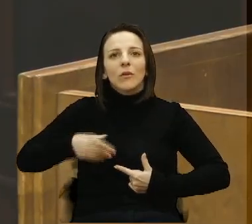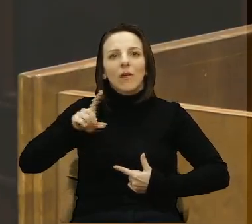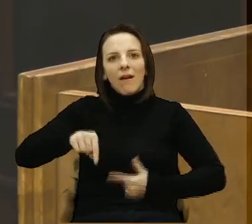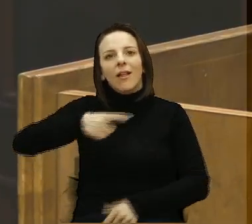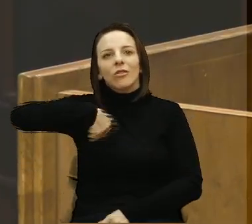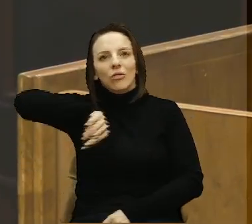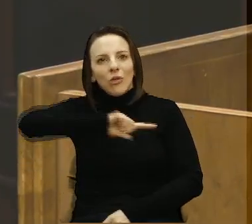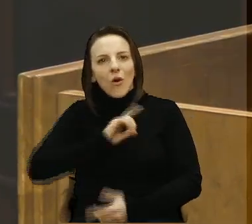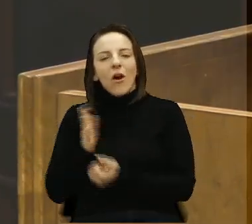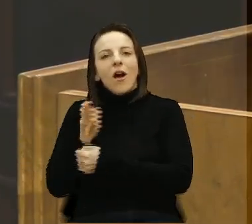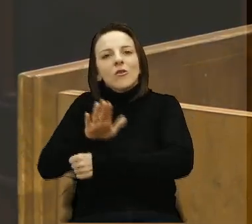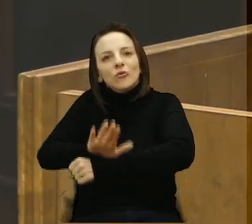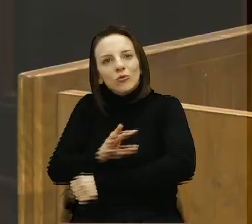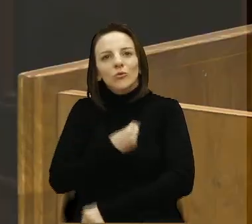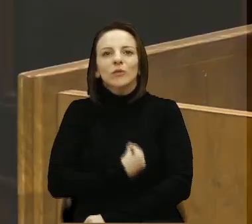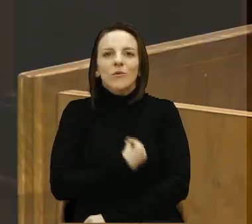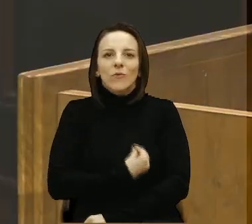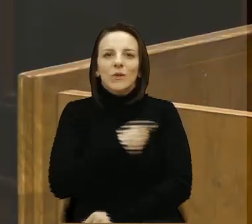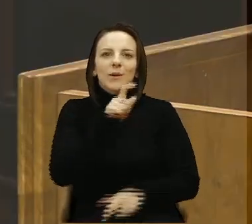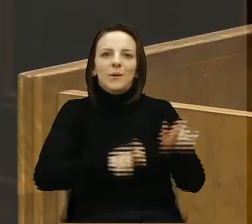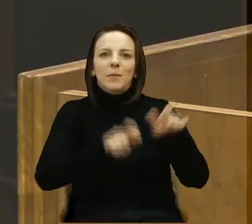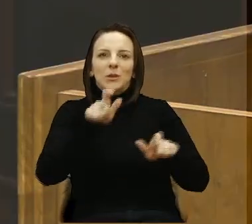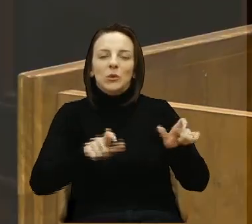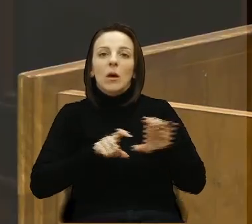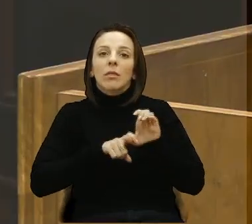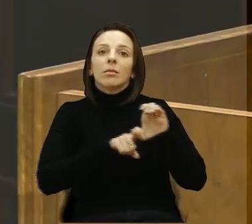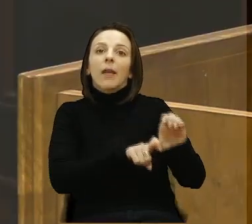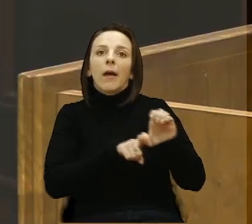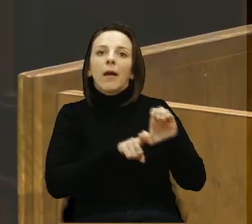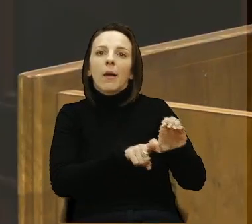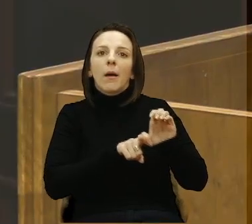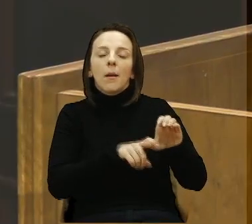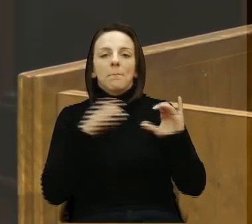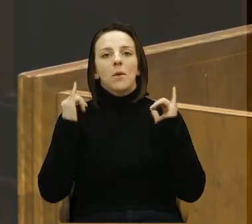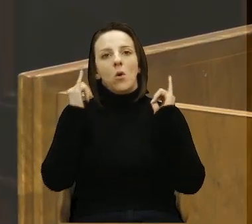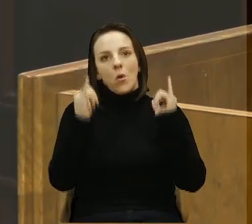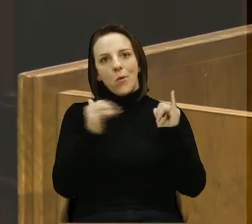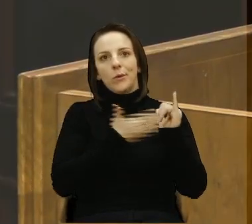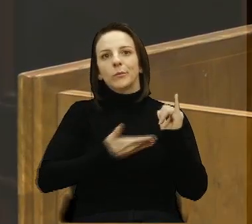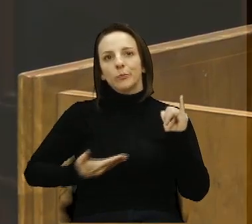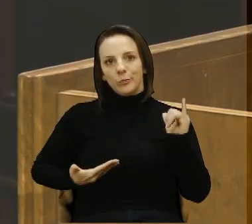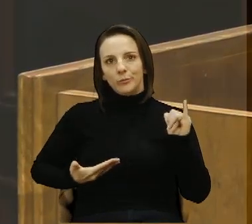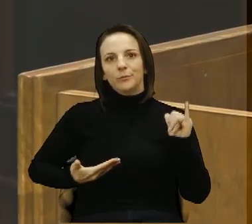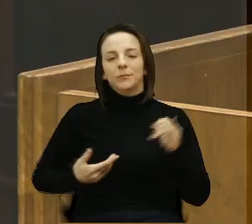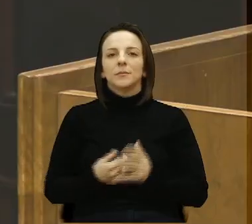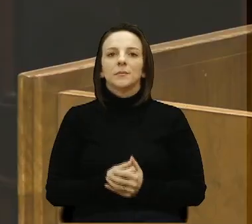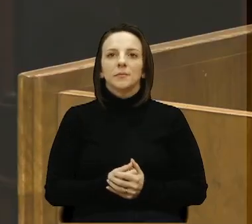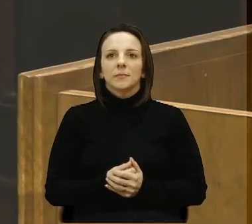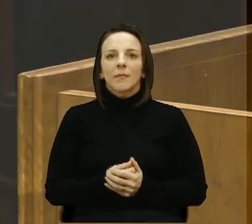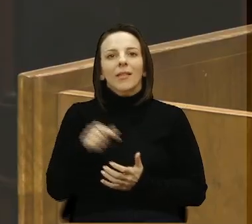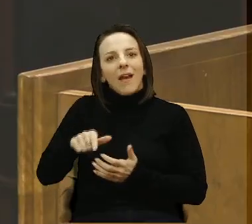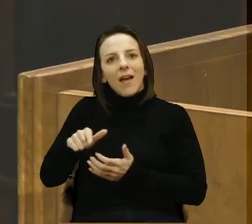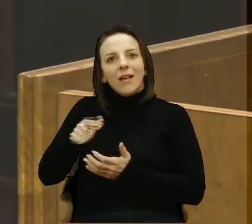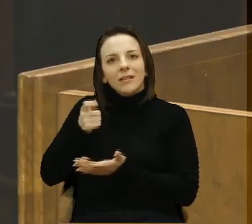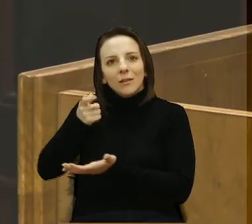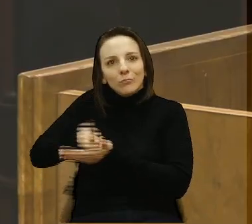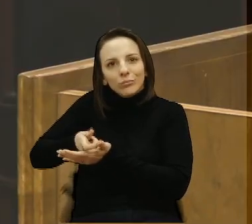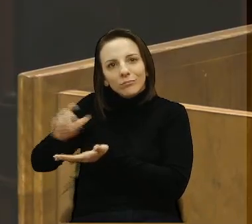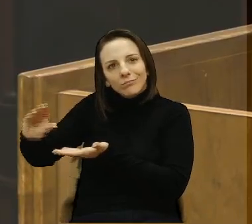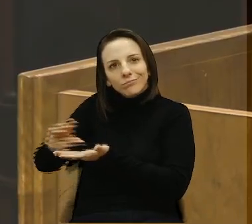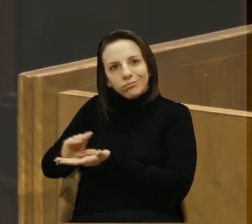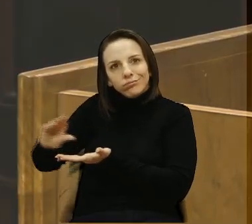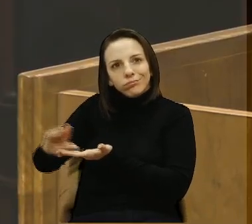vida do cidadão que depende do transporte público, com esses subsídios. E se a gente